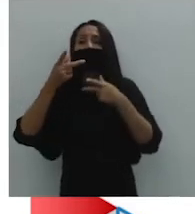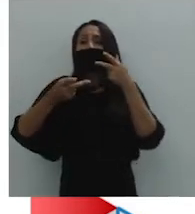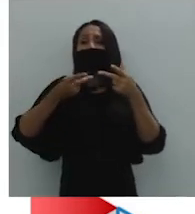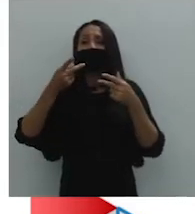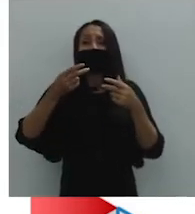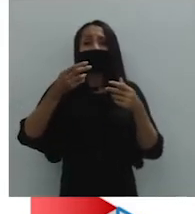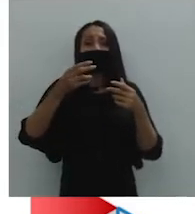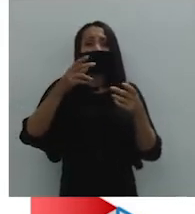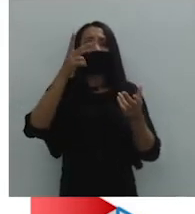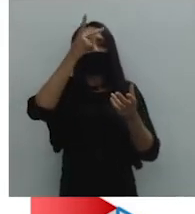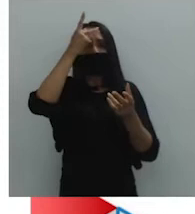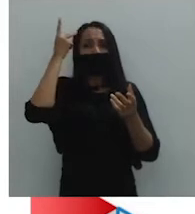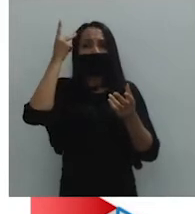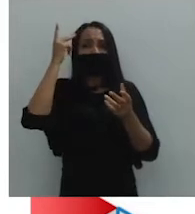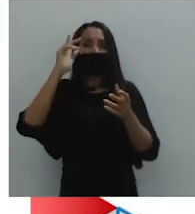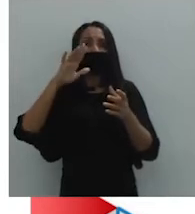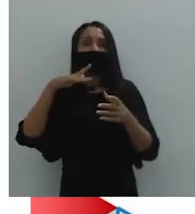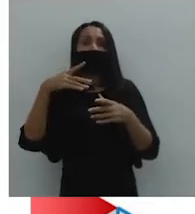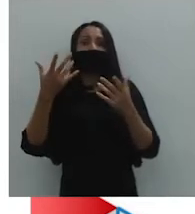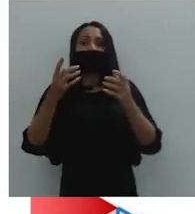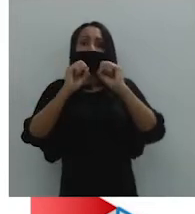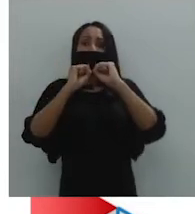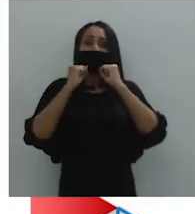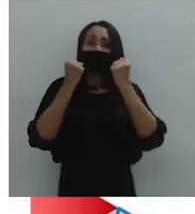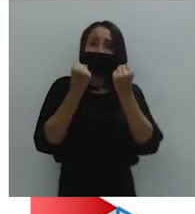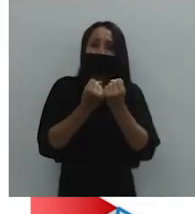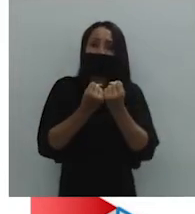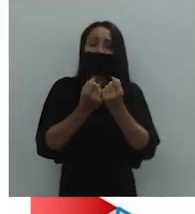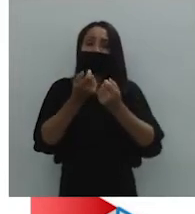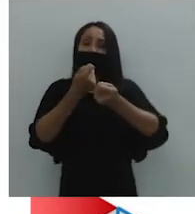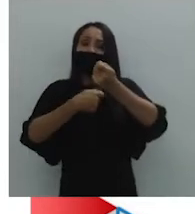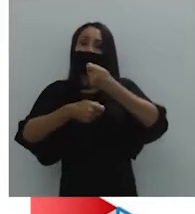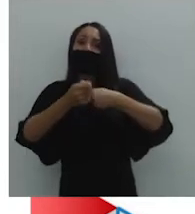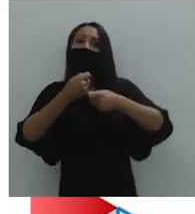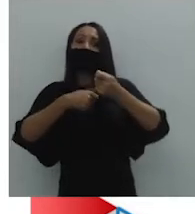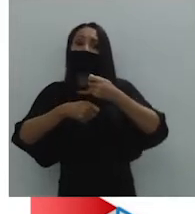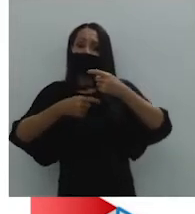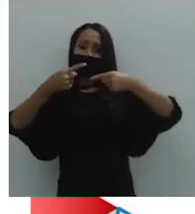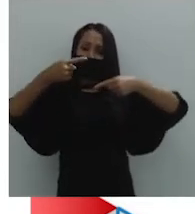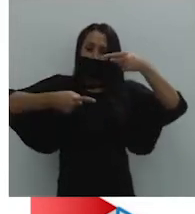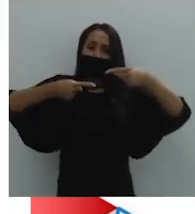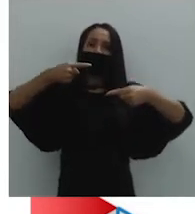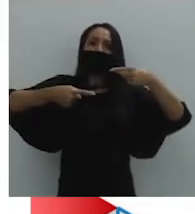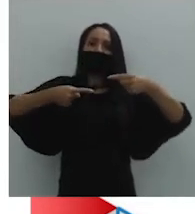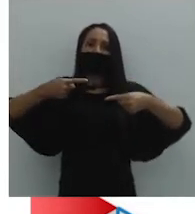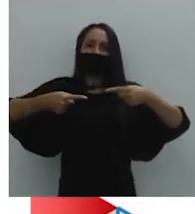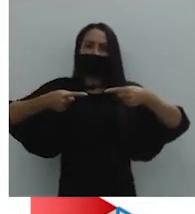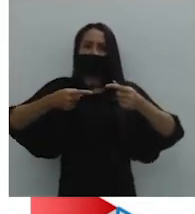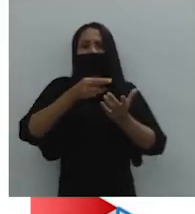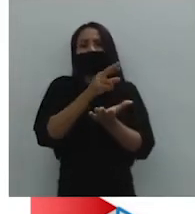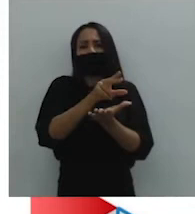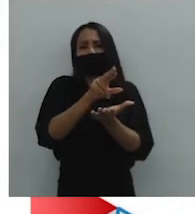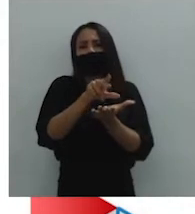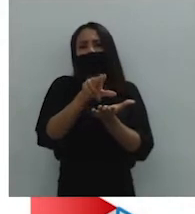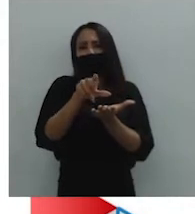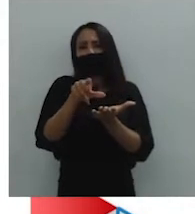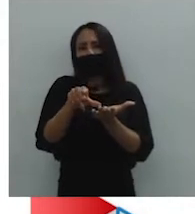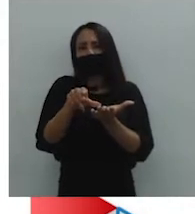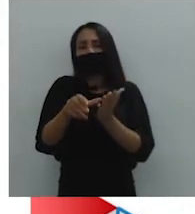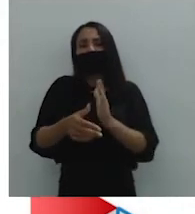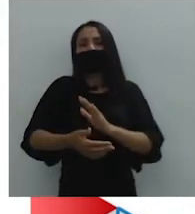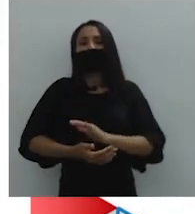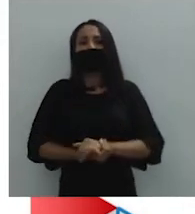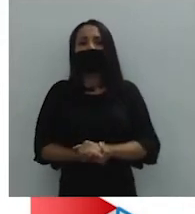nós globalizamos o quê? O social, o econômico e o político, né? E etc. Várias coisas.